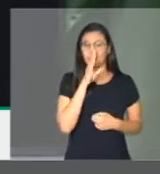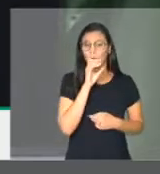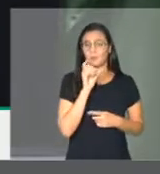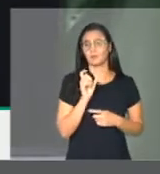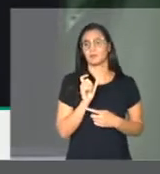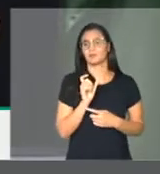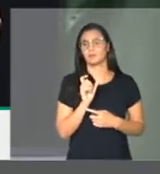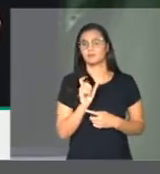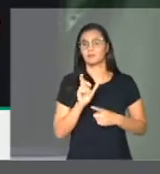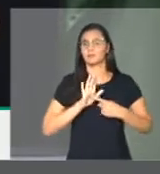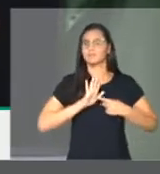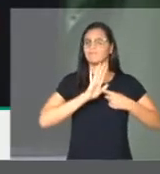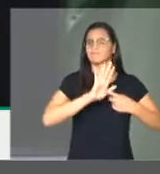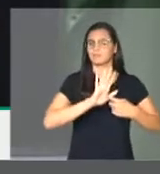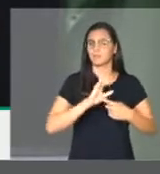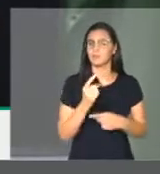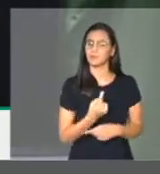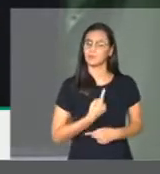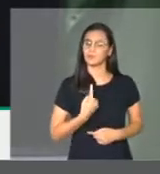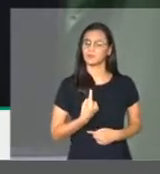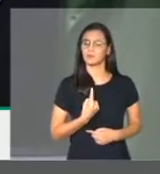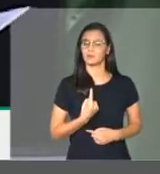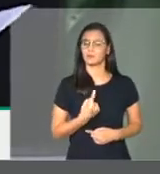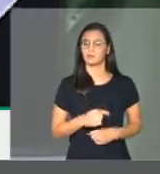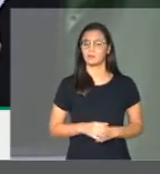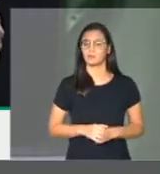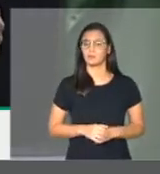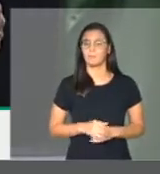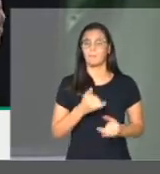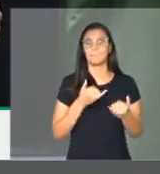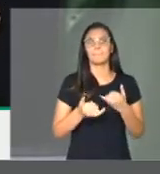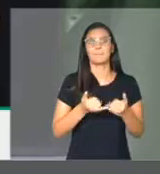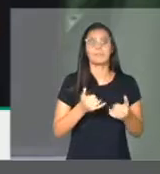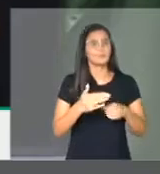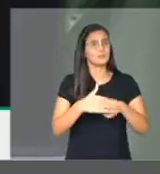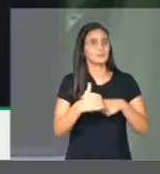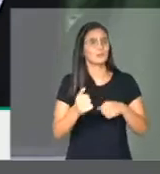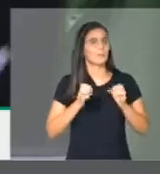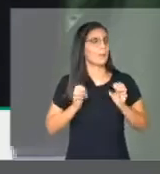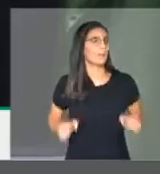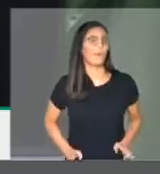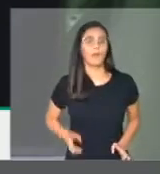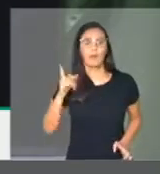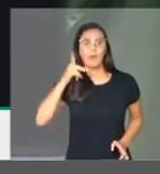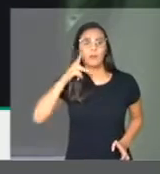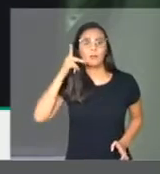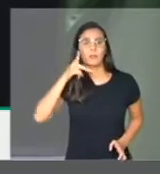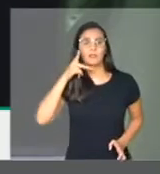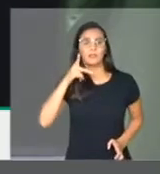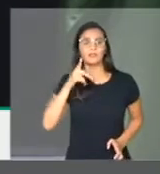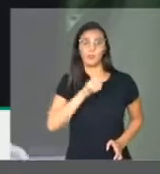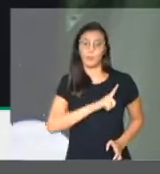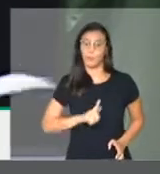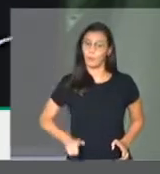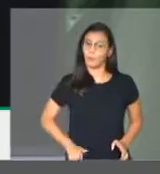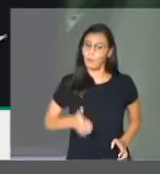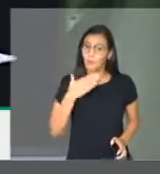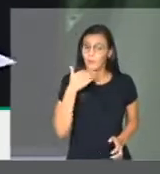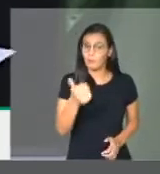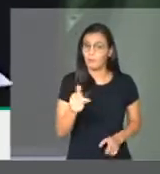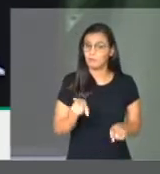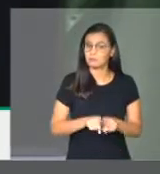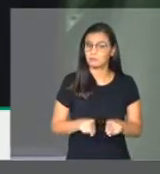de um cartaz empunhado solitariamente, parecendo clamar por ética na política e por governos